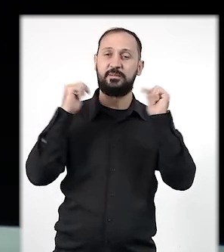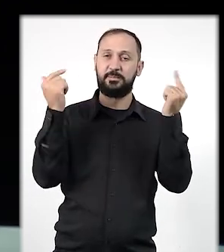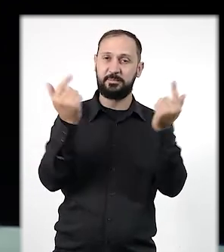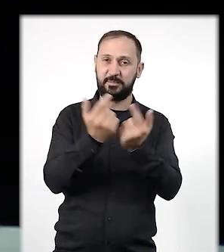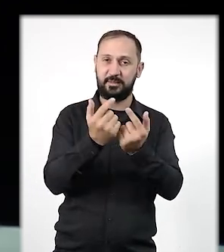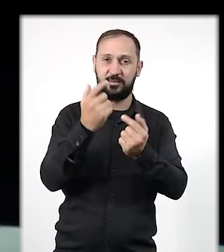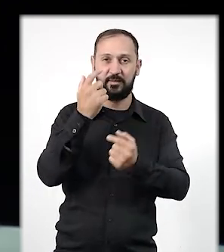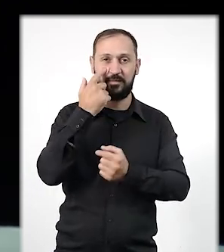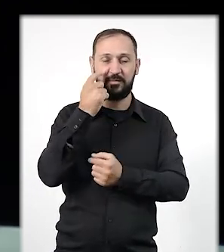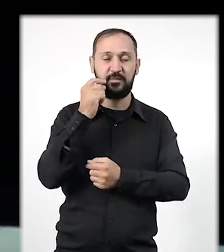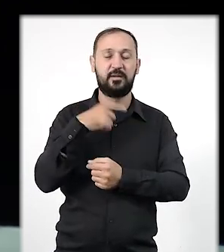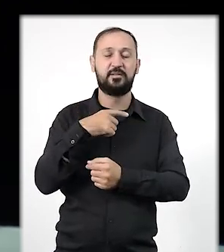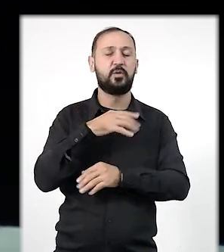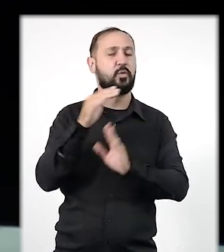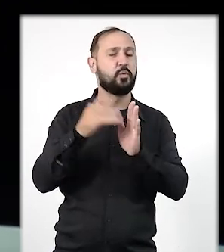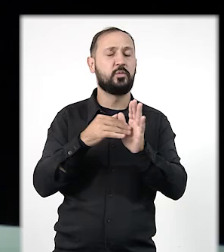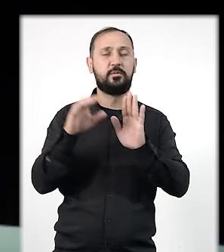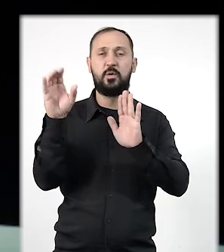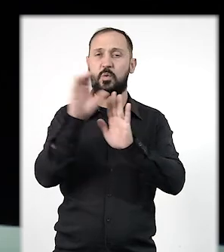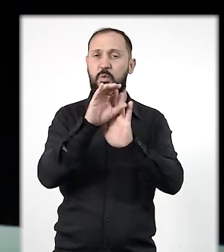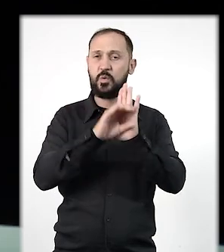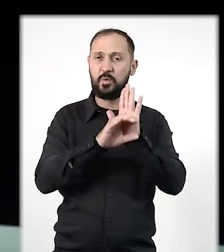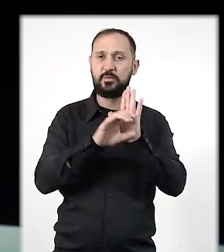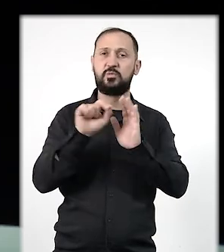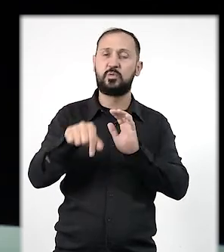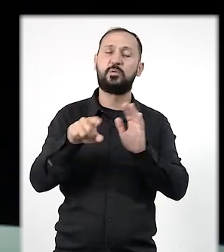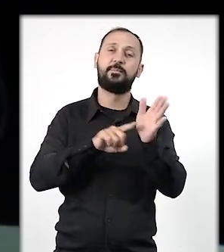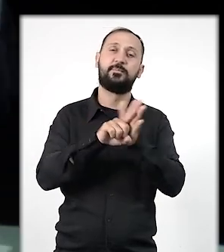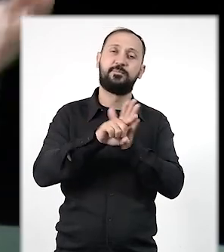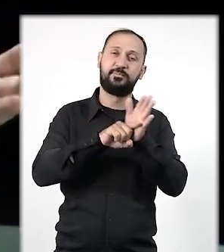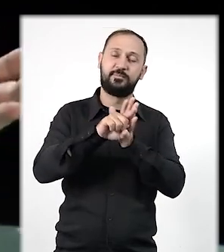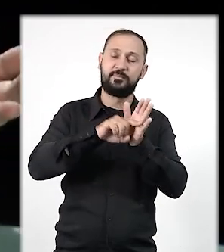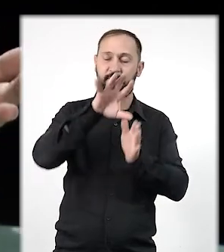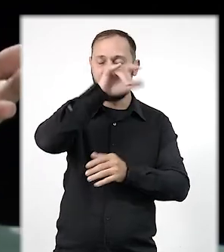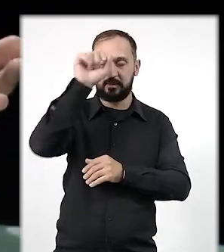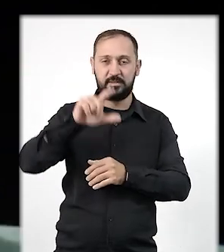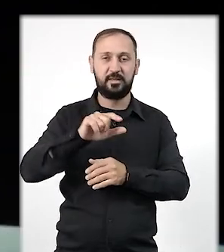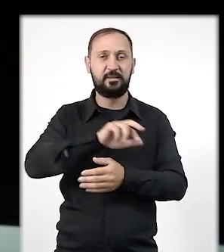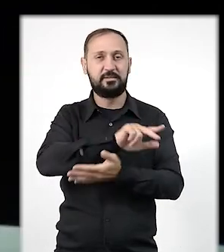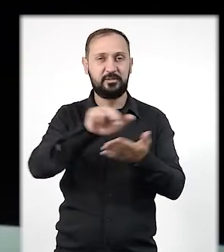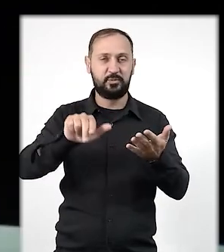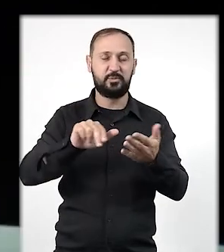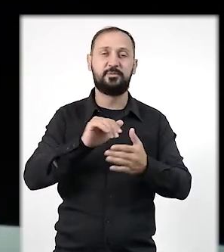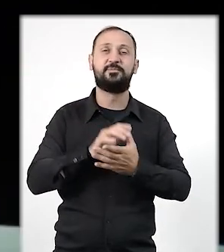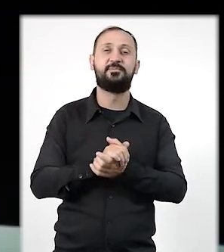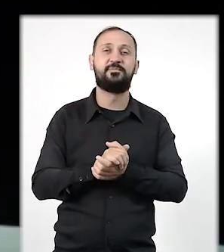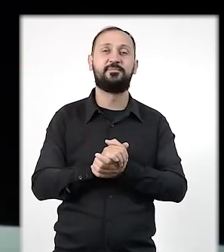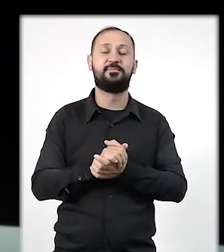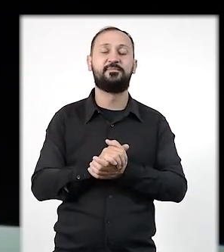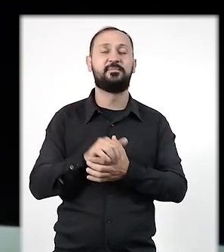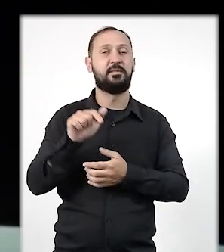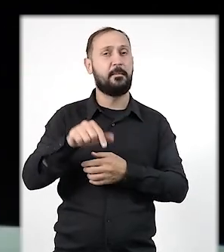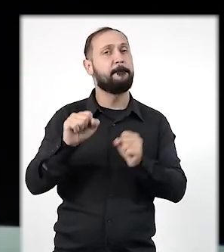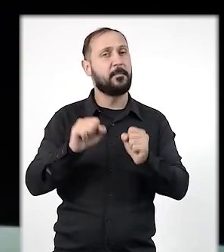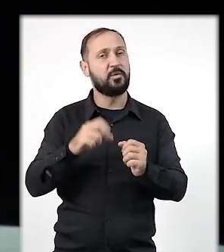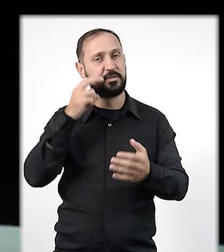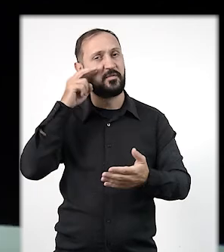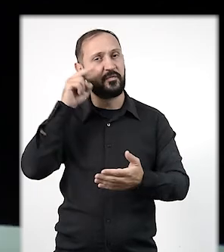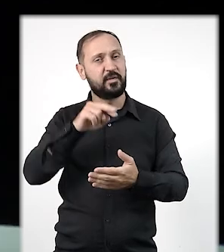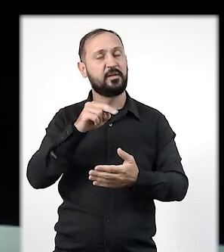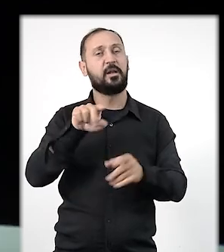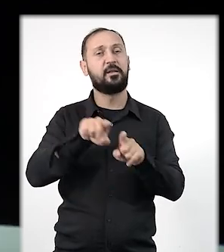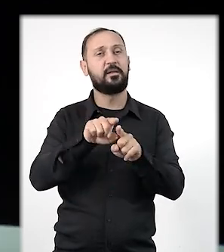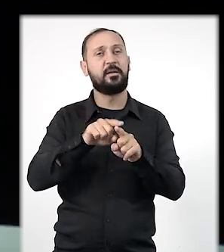lá, uma playlist tem todo o conteúdo, não só do MS Pesquisa, como também de todo o canal. Esse programa pode ser assistido também ao